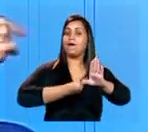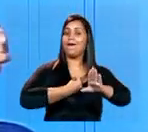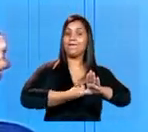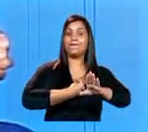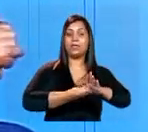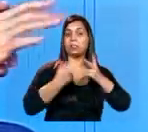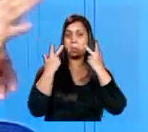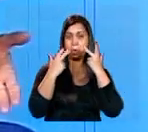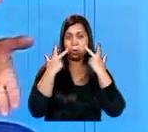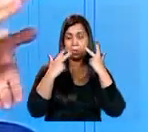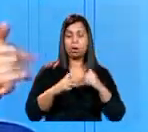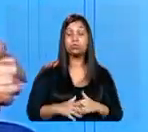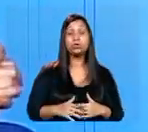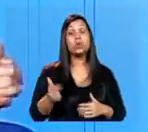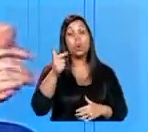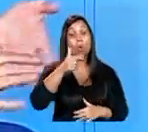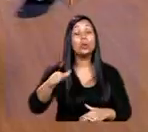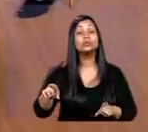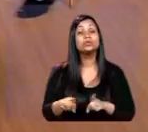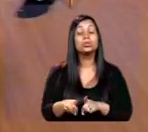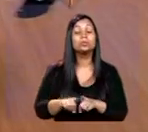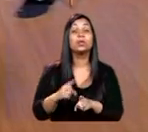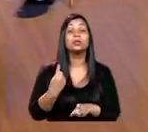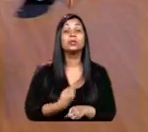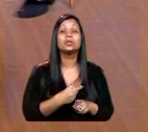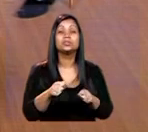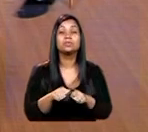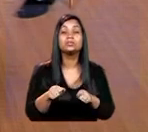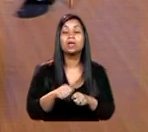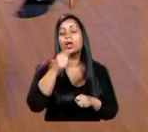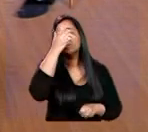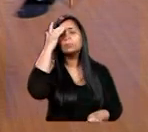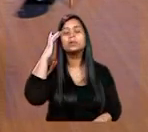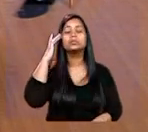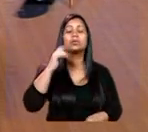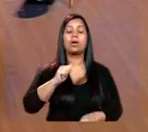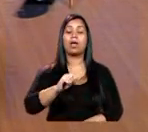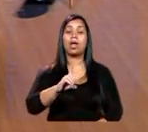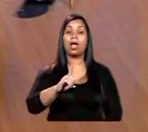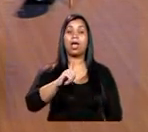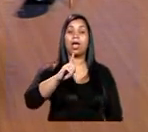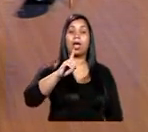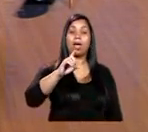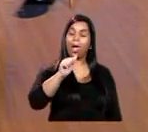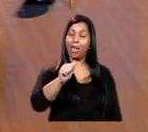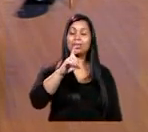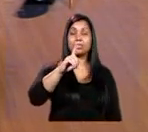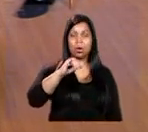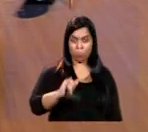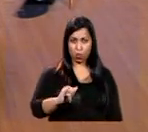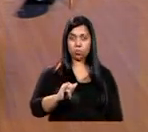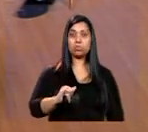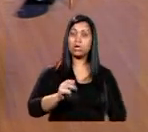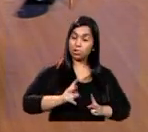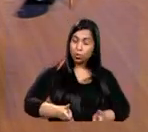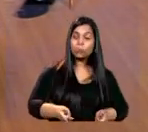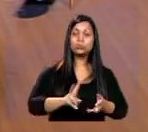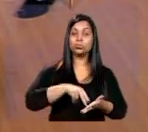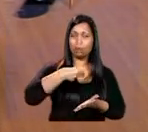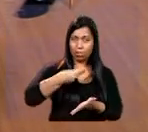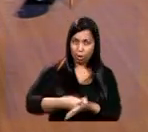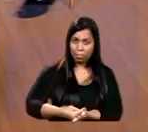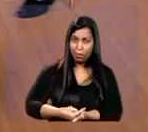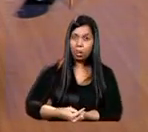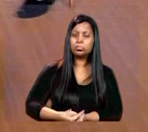o atendimento dele de vida comum. E outros casos a gente faz, que é o paciente que se torna AD1, que a gente faz, ele segue